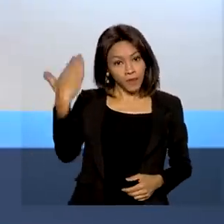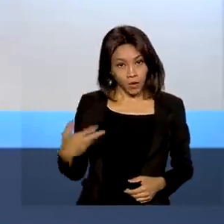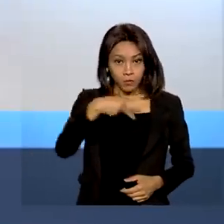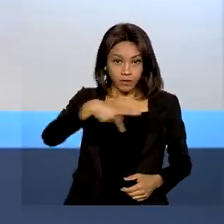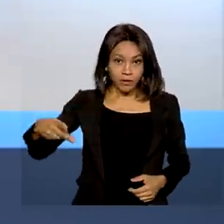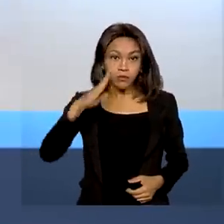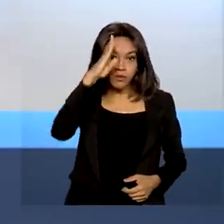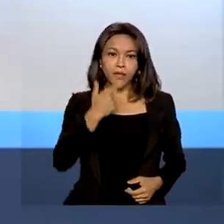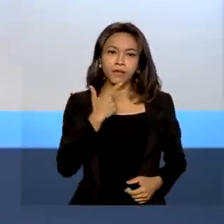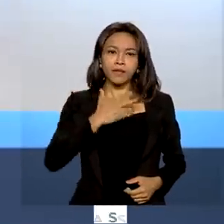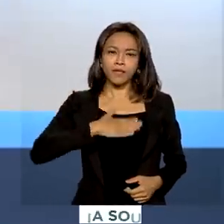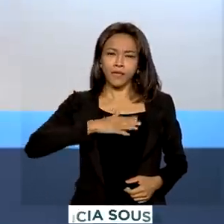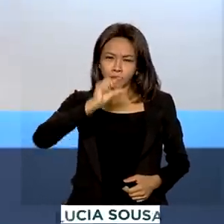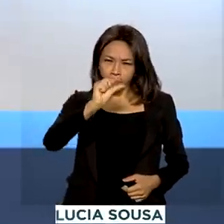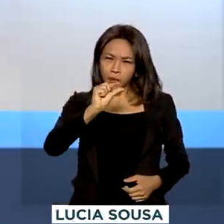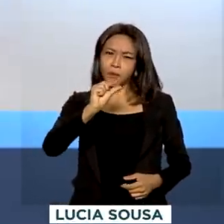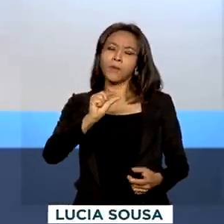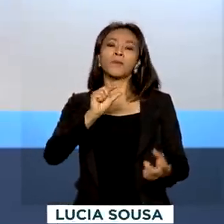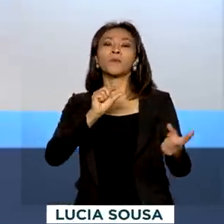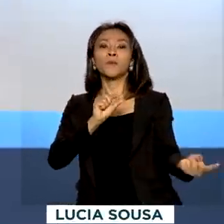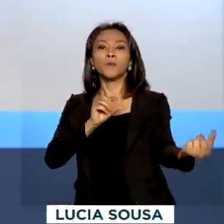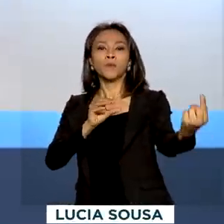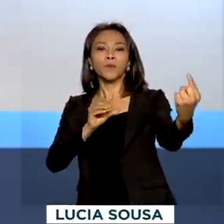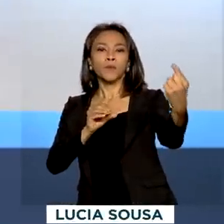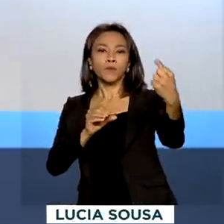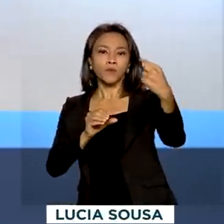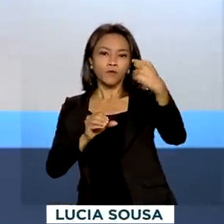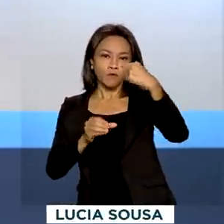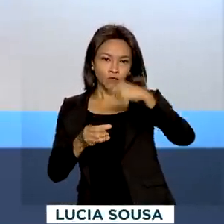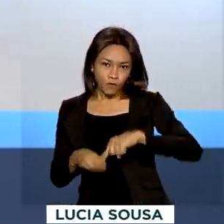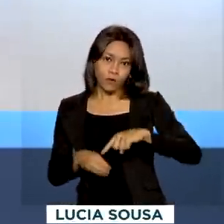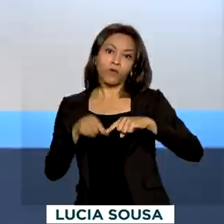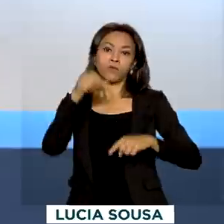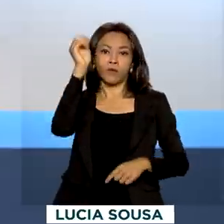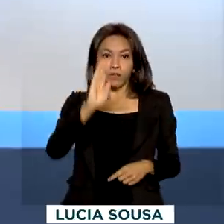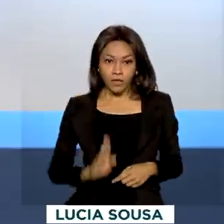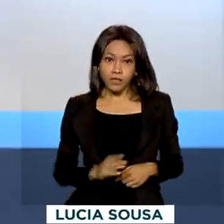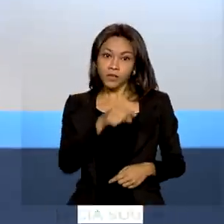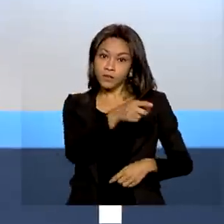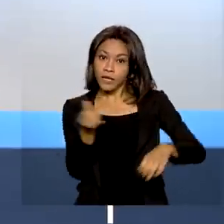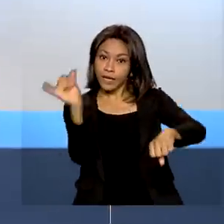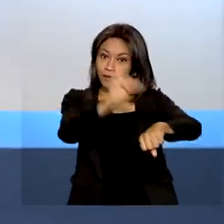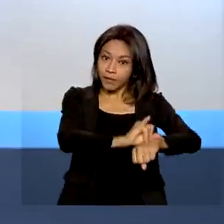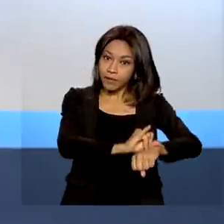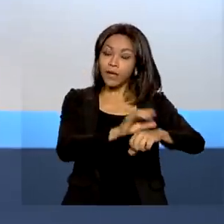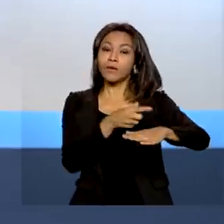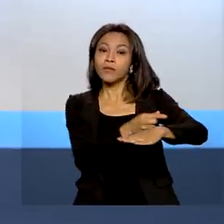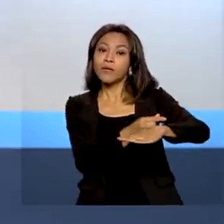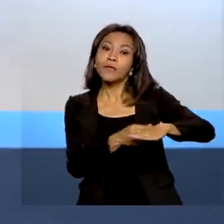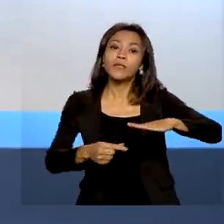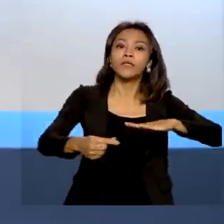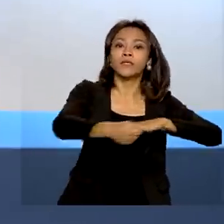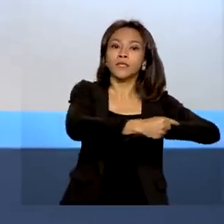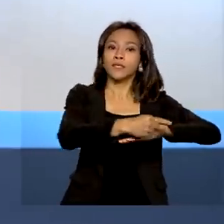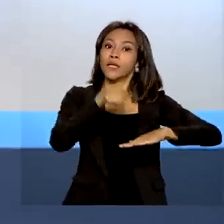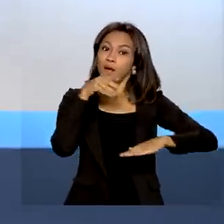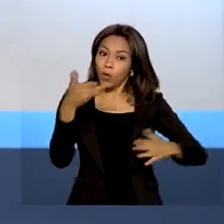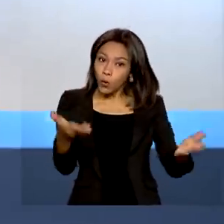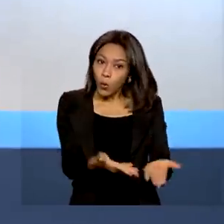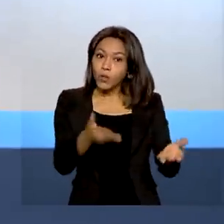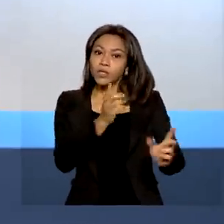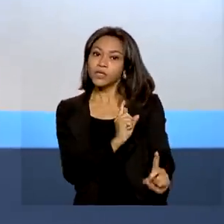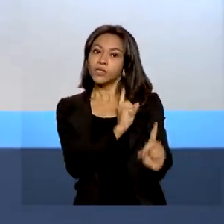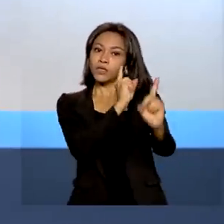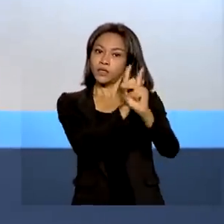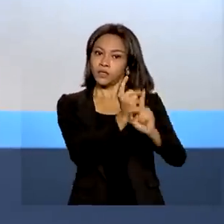deve embarcar daqui a pouco da Guiana para o Brasil em George Town capital do país ele iria se reunir hoje com